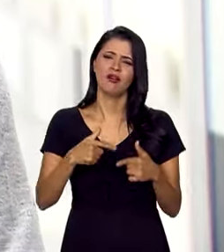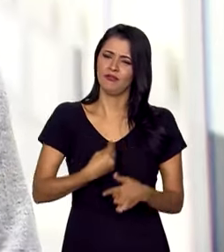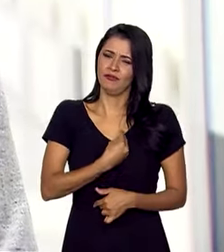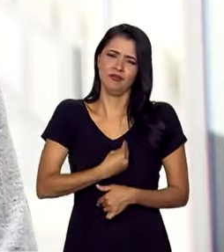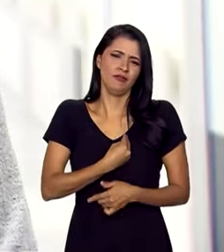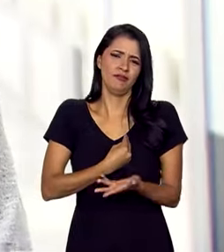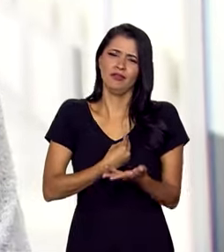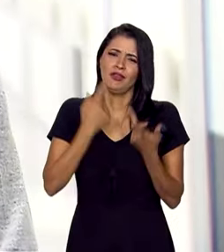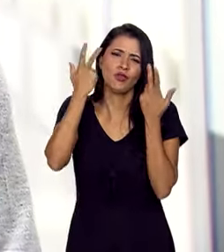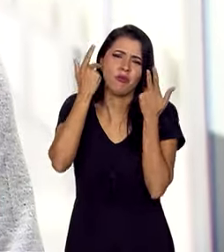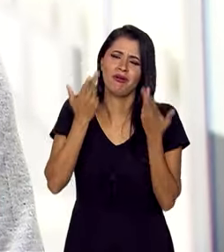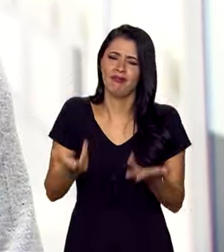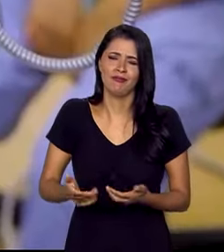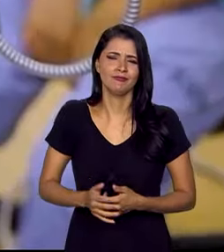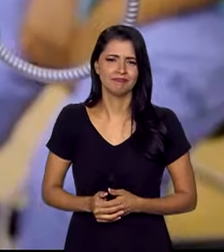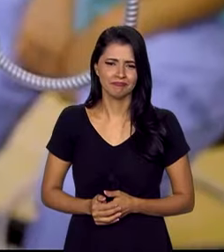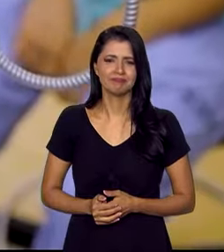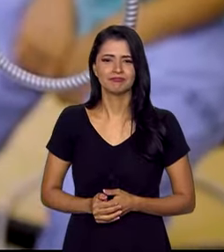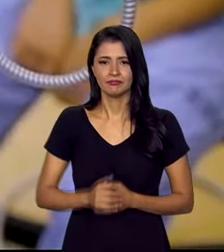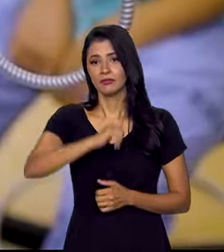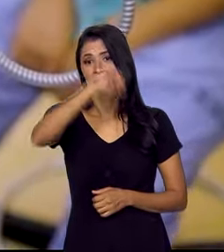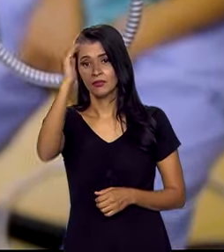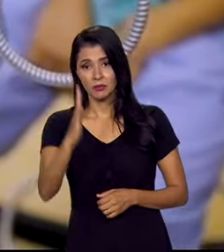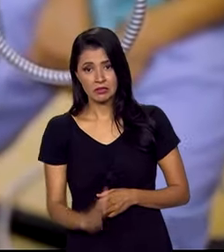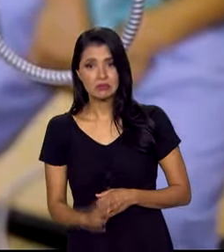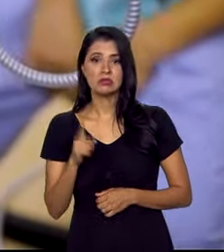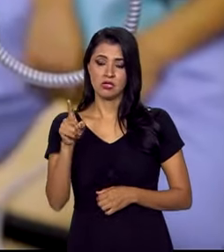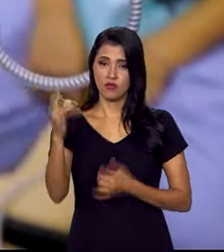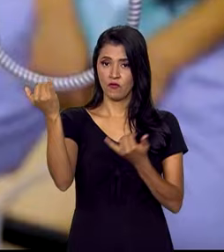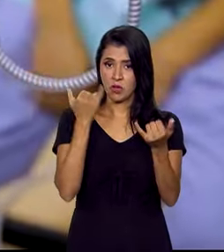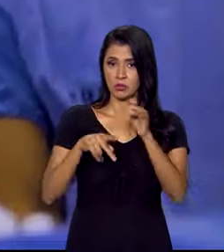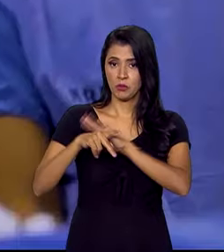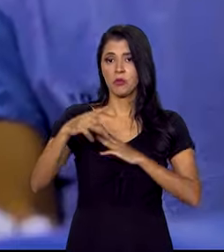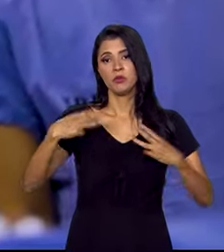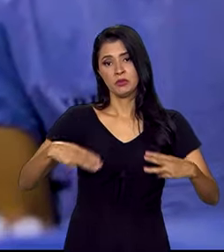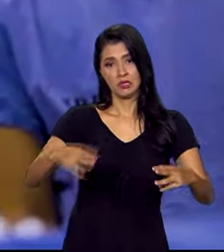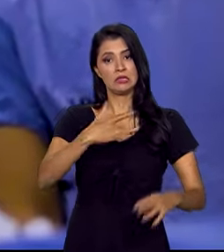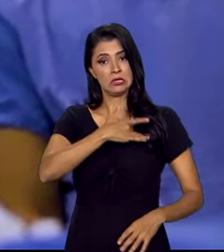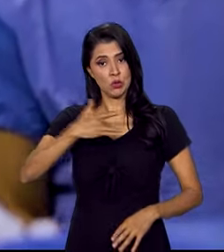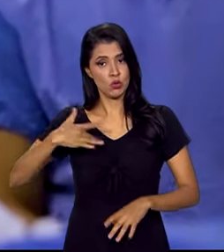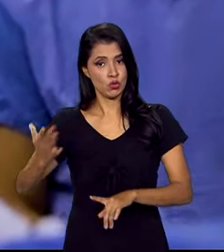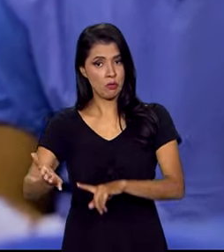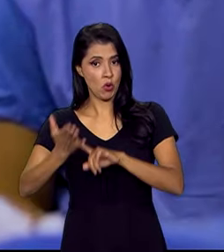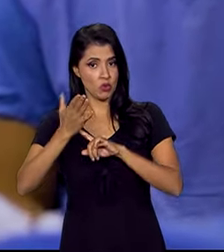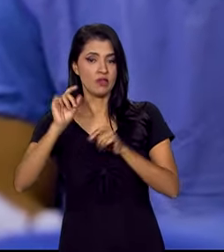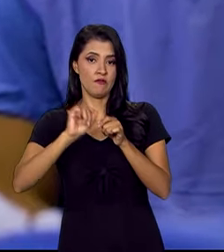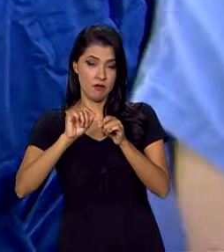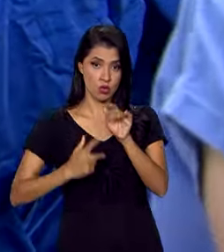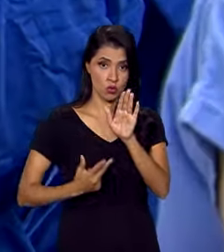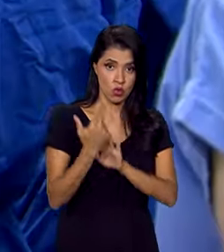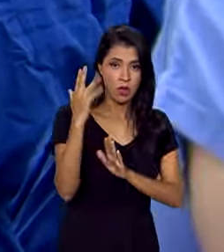a viver uma vida normal, né? No Brasil, segundo dados do Ministério da Saúde, são realizados por